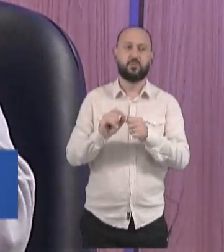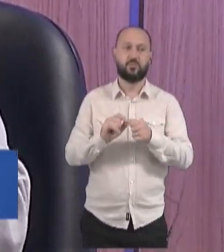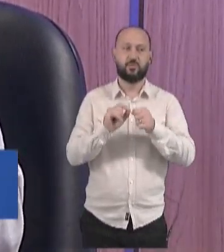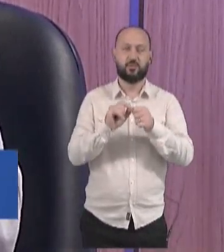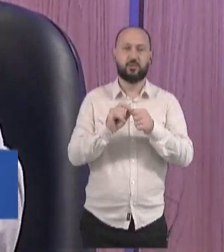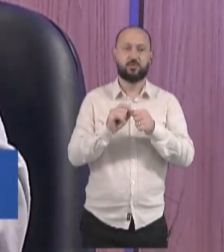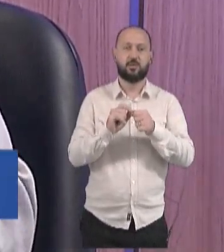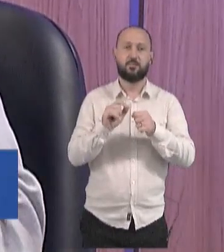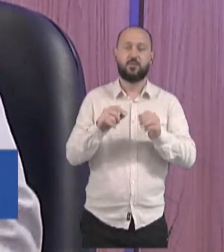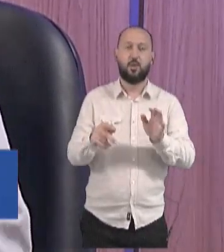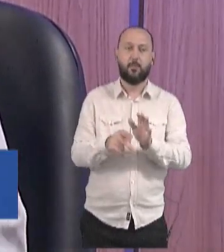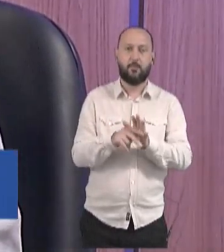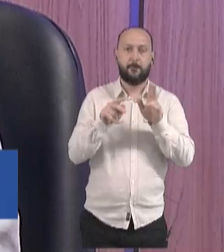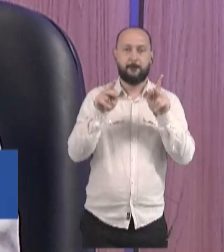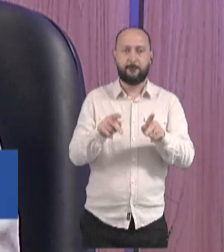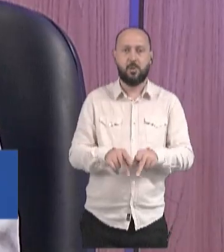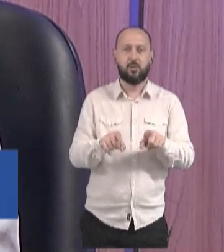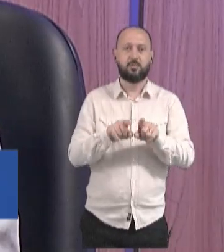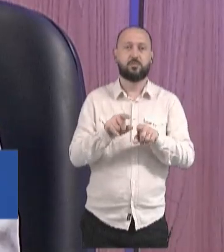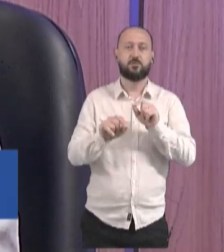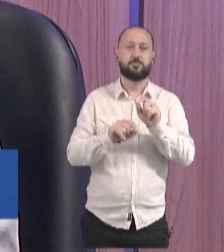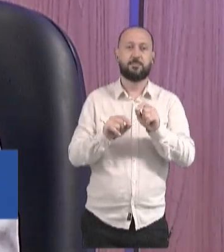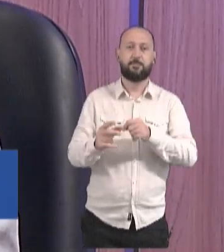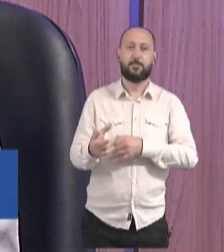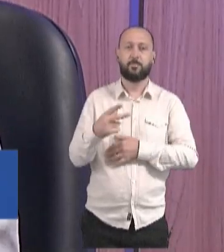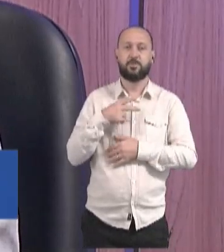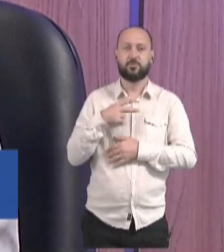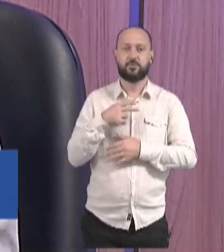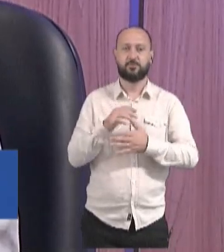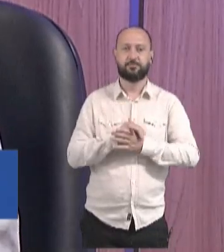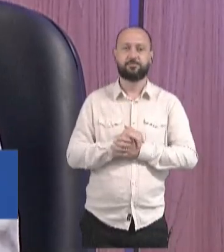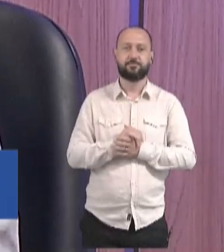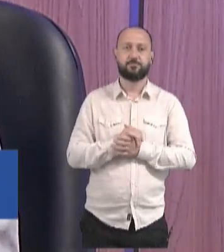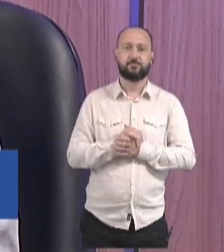tomadas pelo ente público, mas também pelo ente privado,